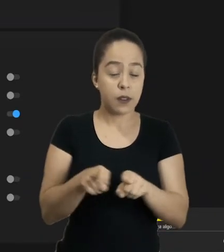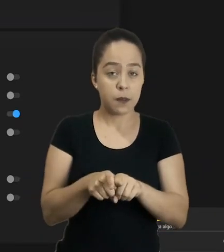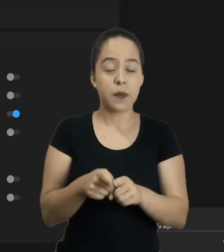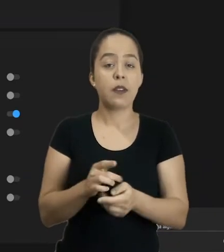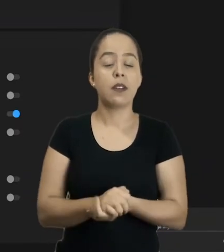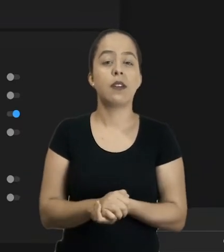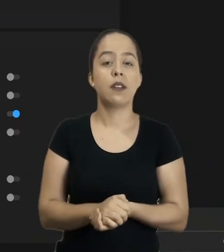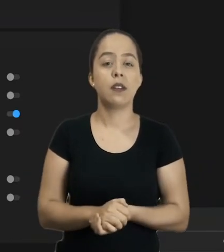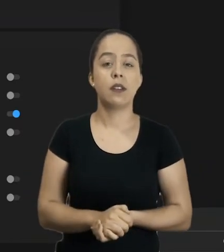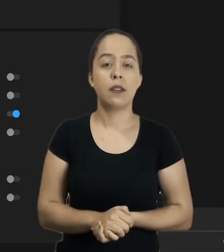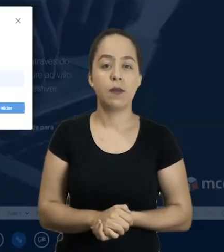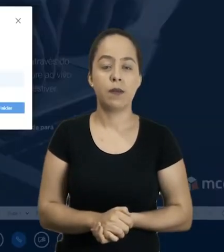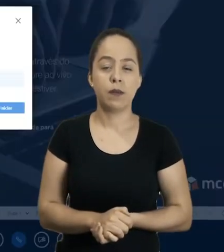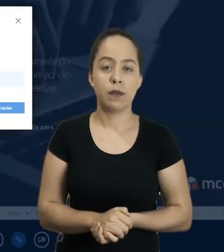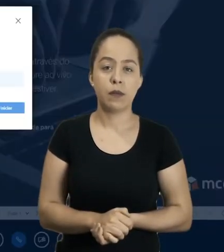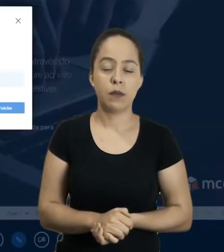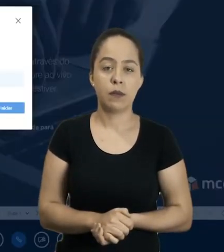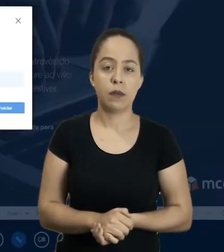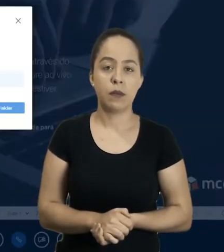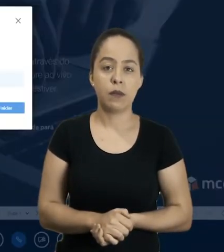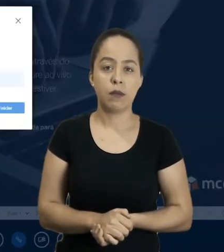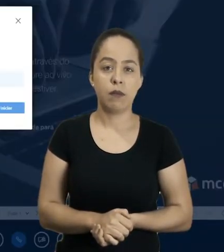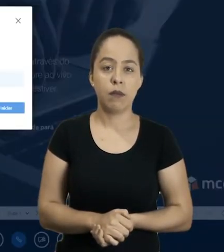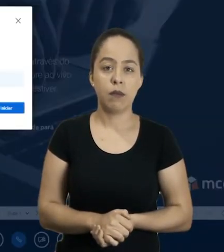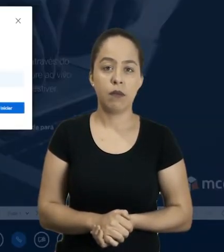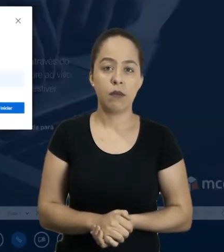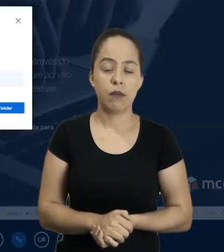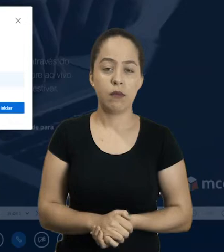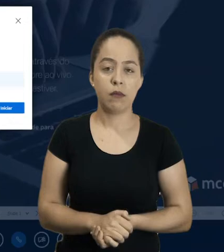Bota aqui o URL de novo.